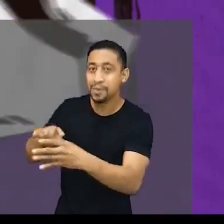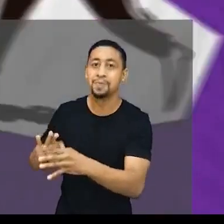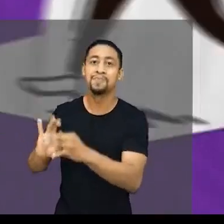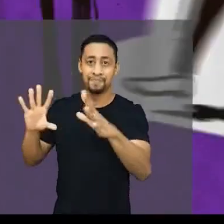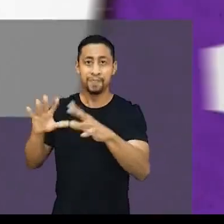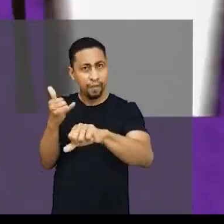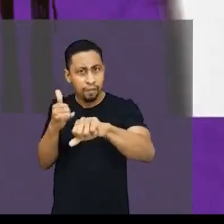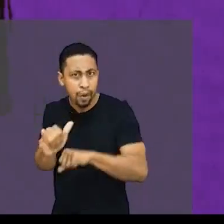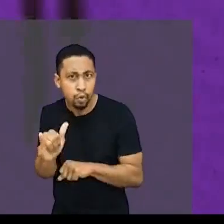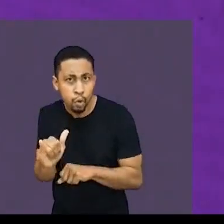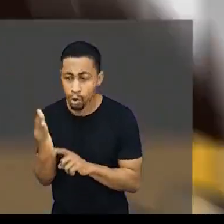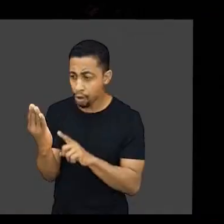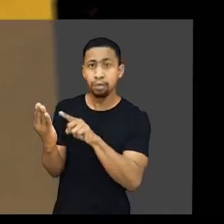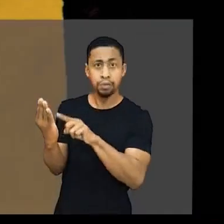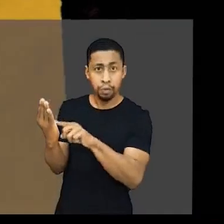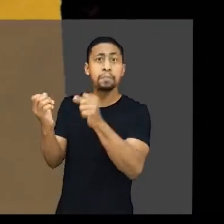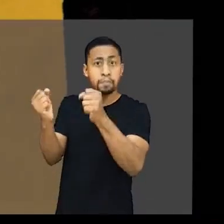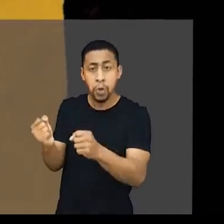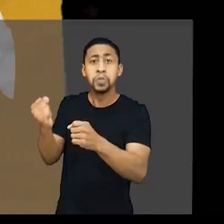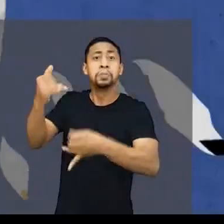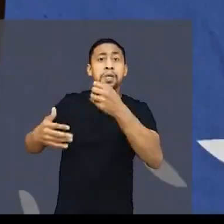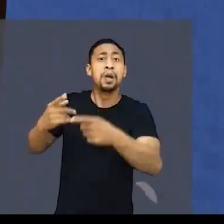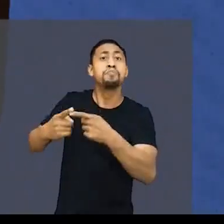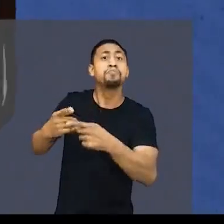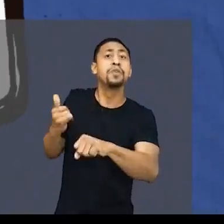E também serve para justificar a ausência.